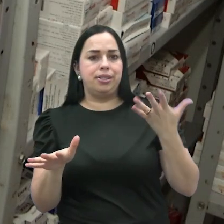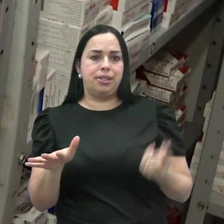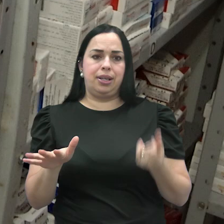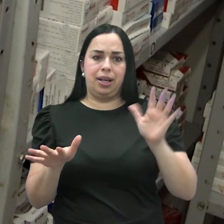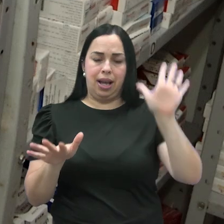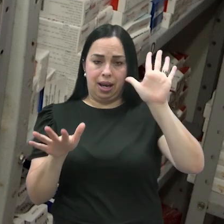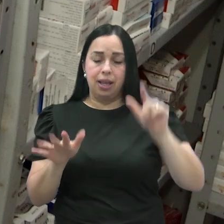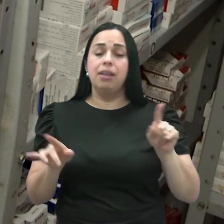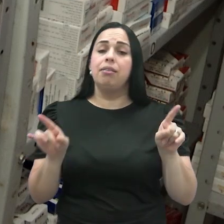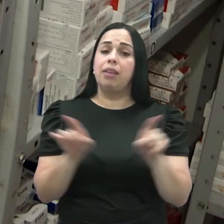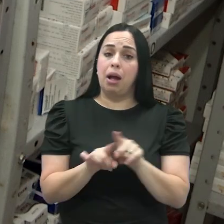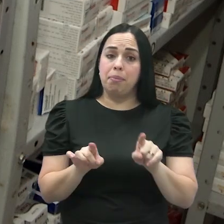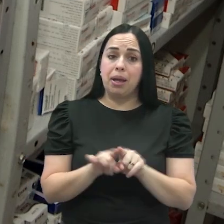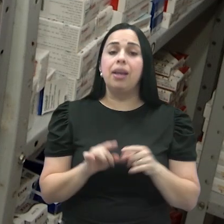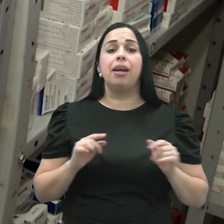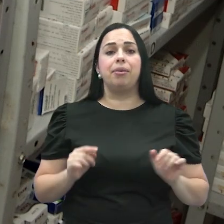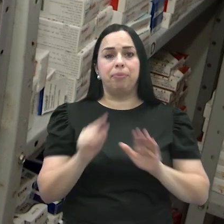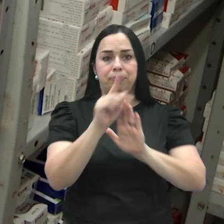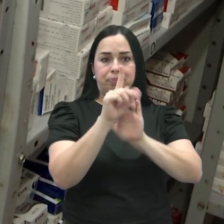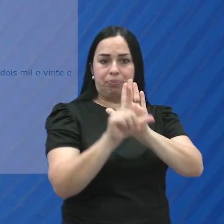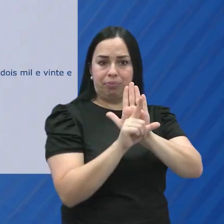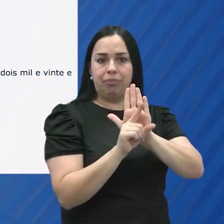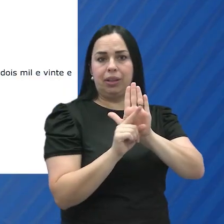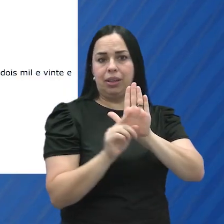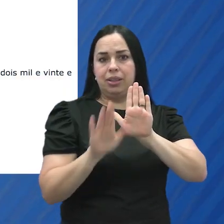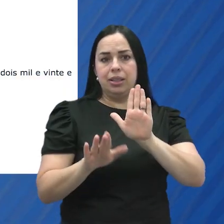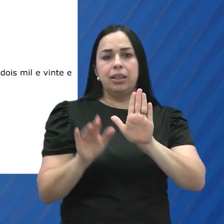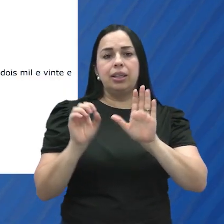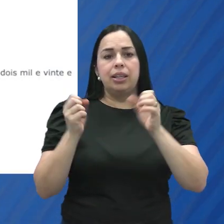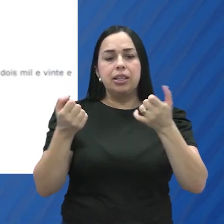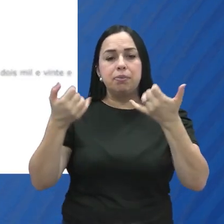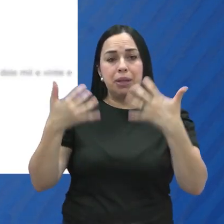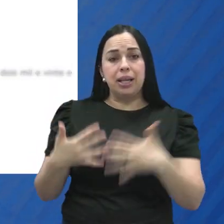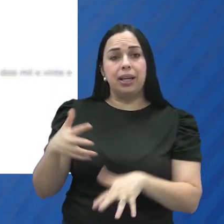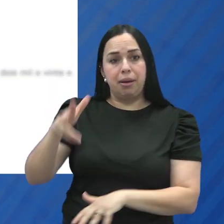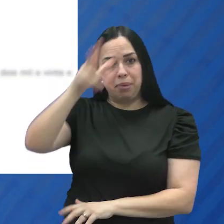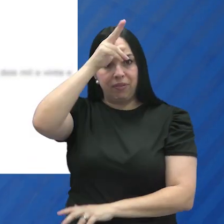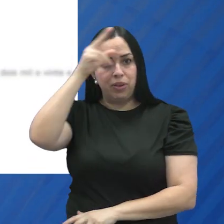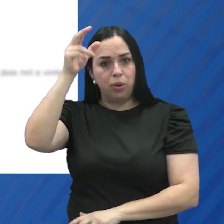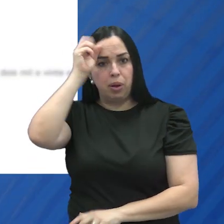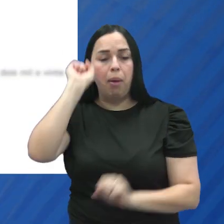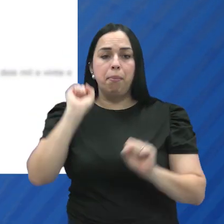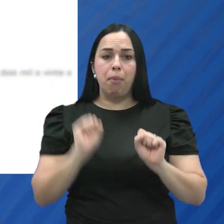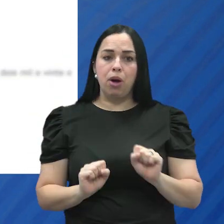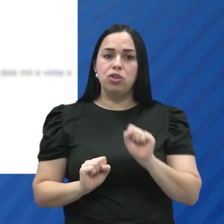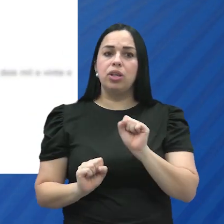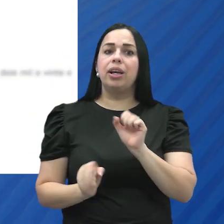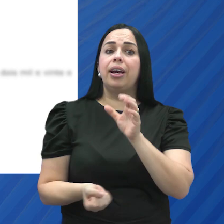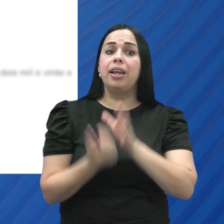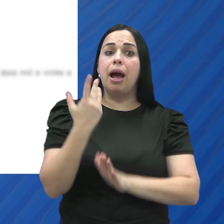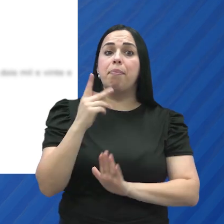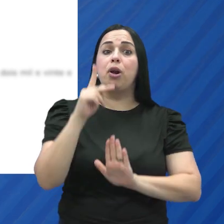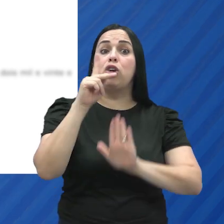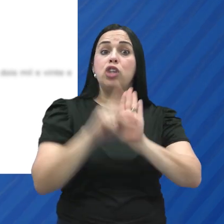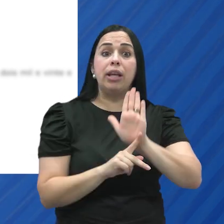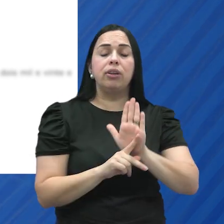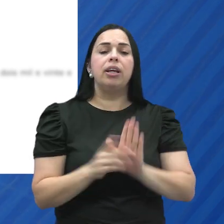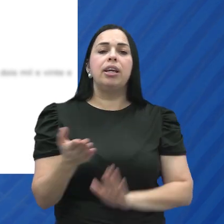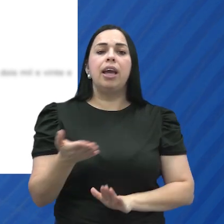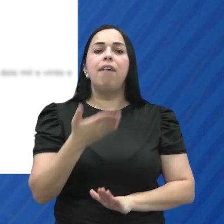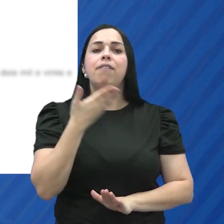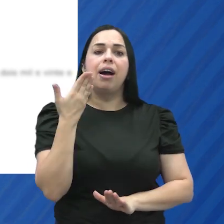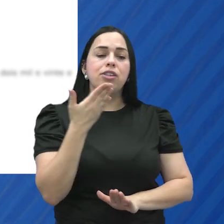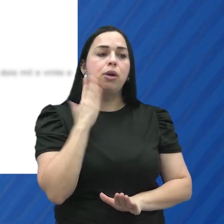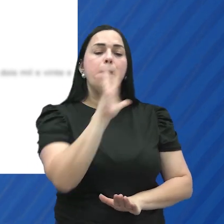medicamentos também é pauta de leis aprovadas pela Câmara. Algumas delas autorizam o município a criar programas que facilitam a retirada